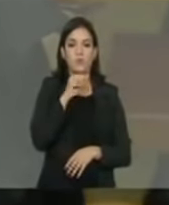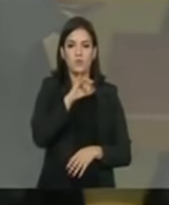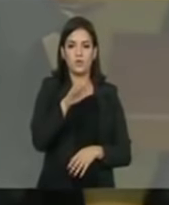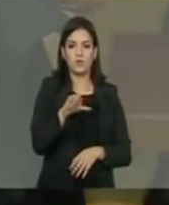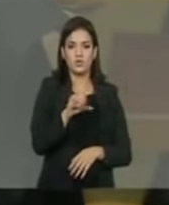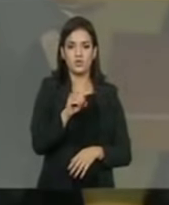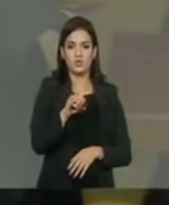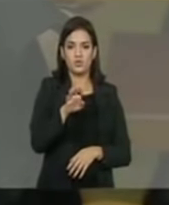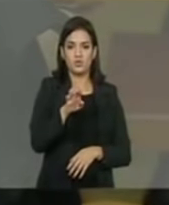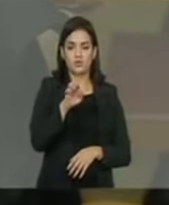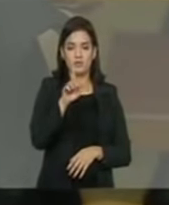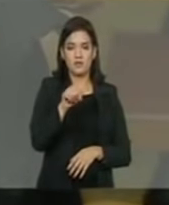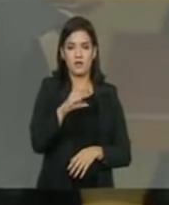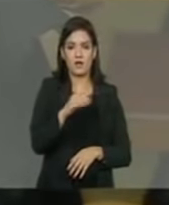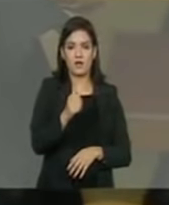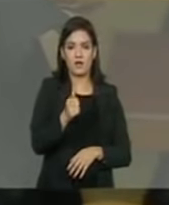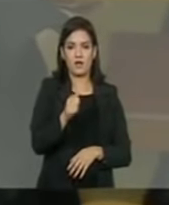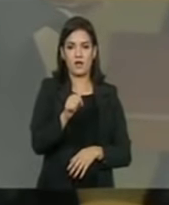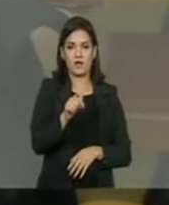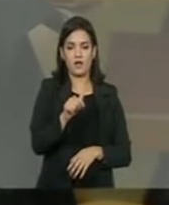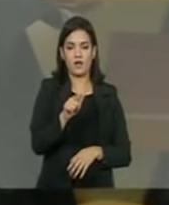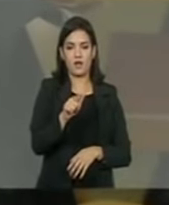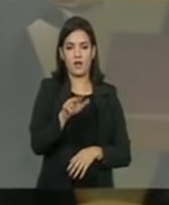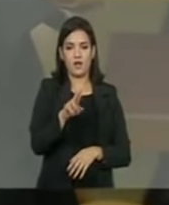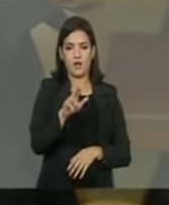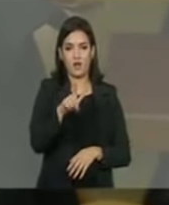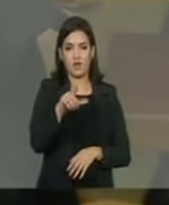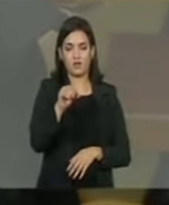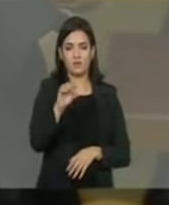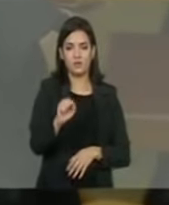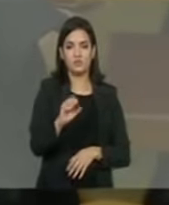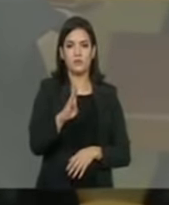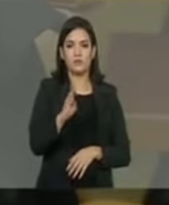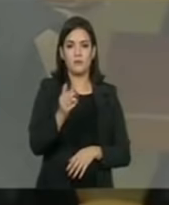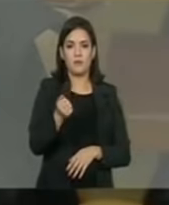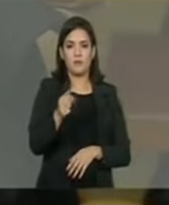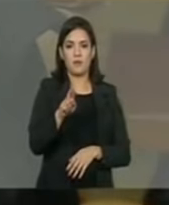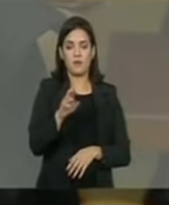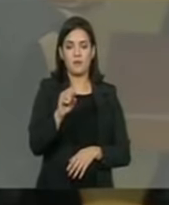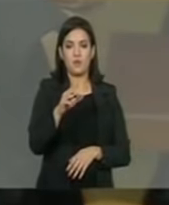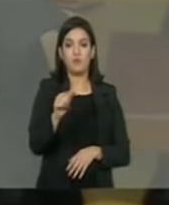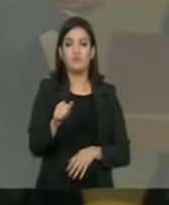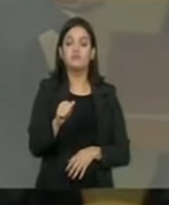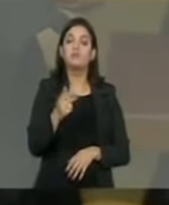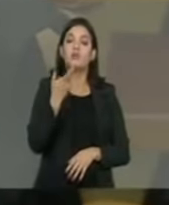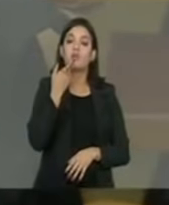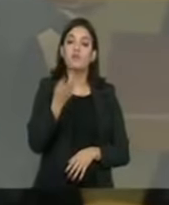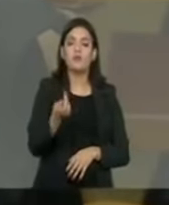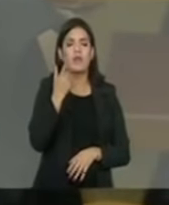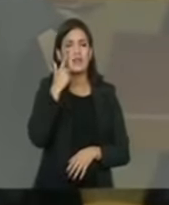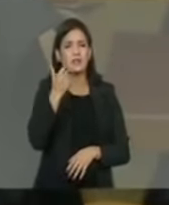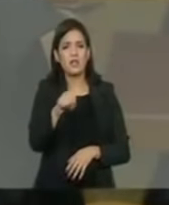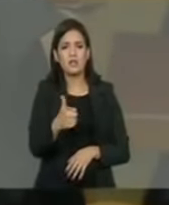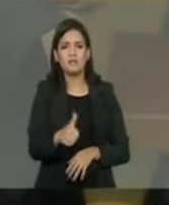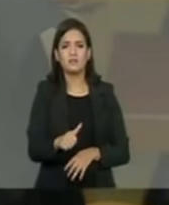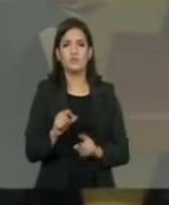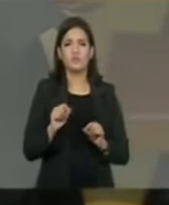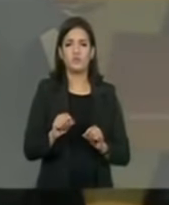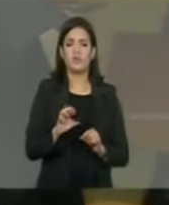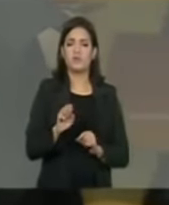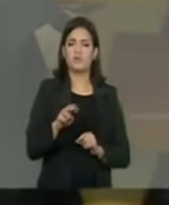moreira dos seus valiosos comentários ao analisar a condição jurídica da sentença